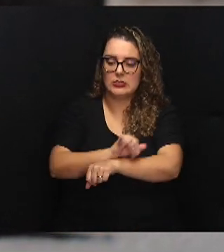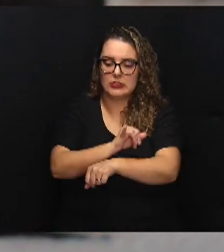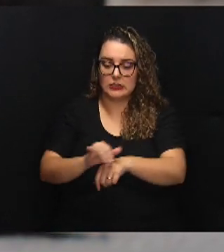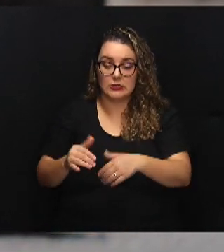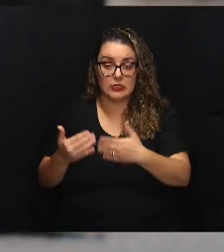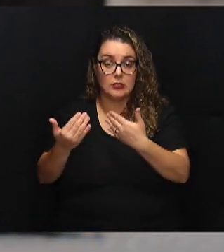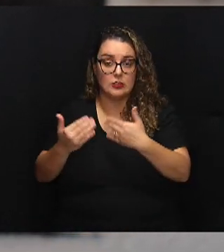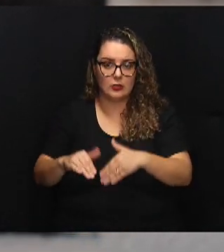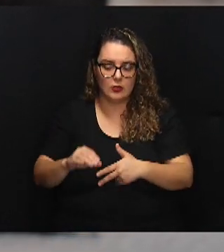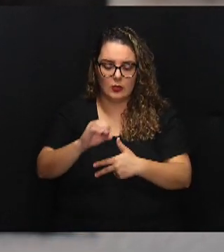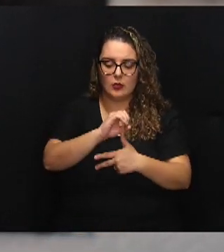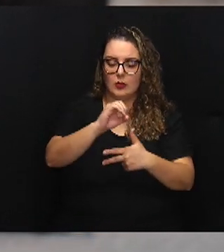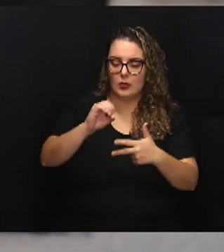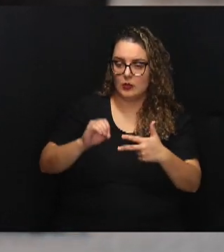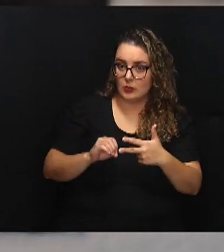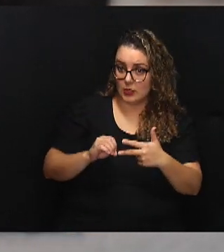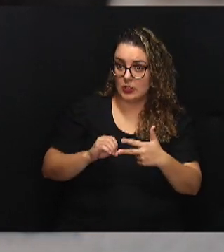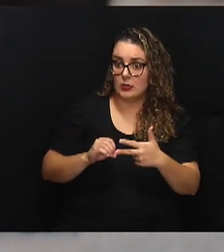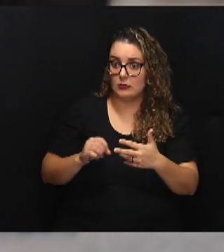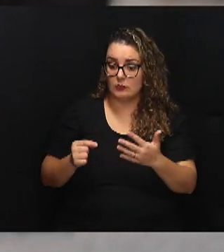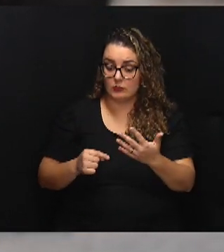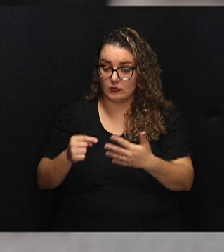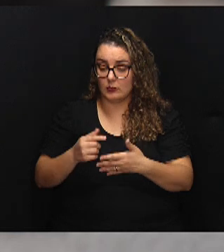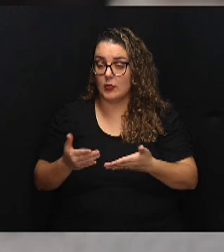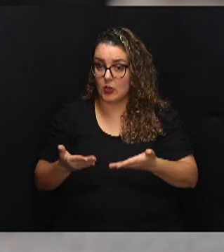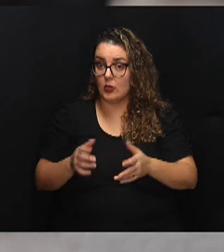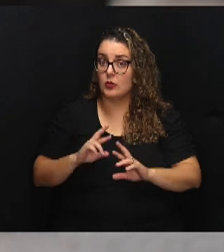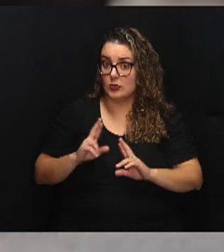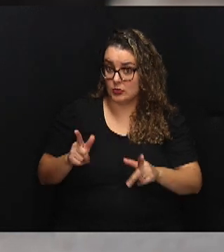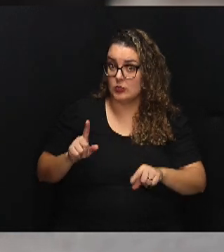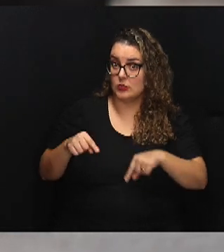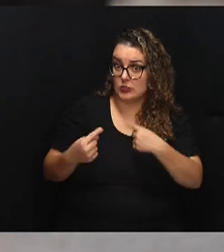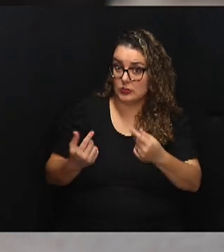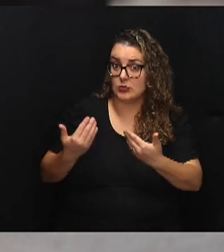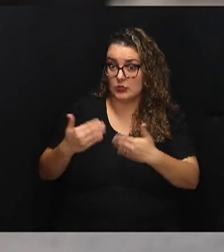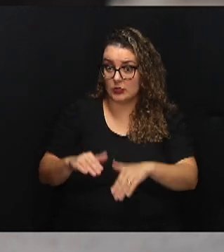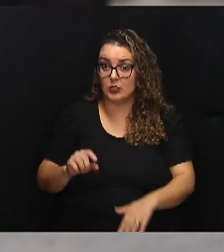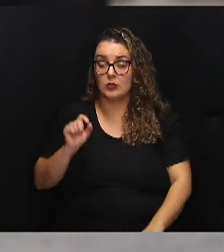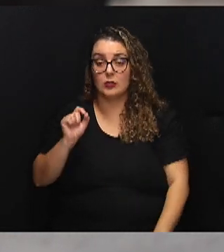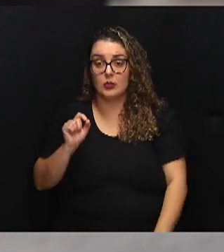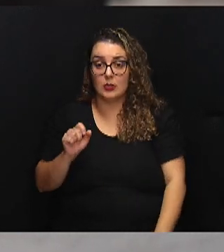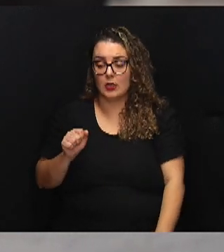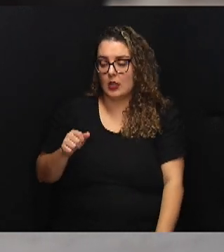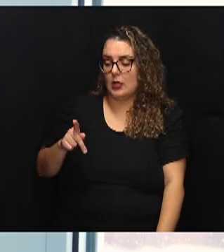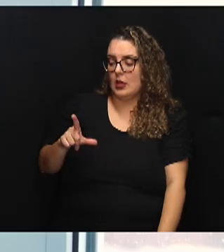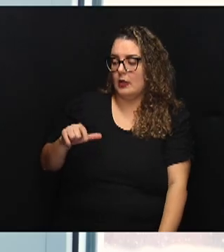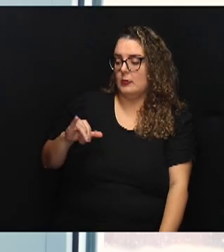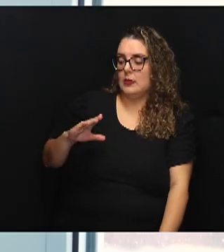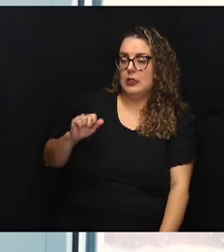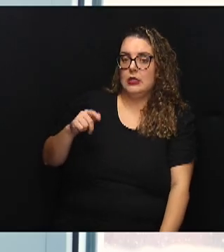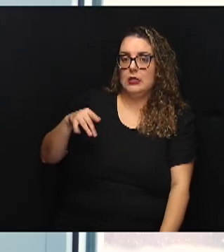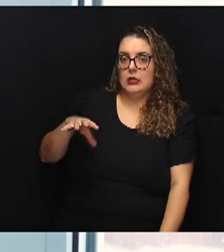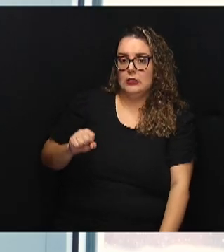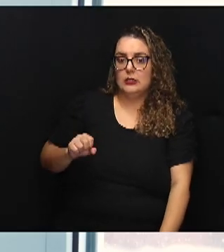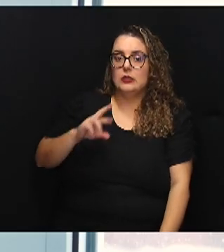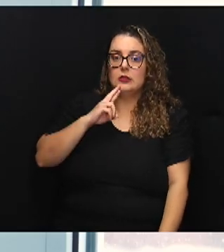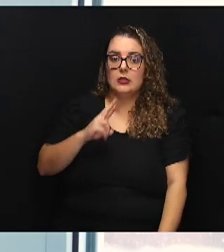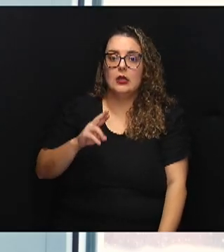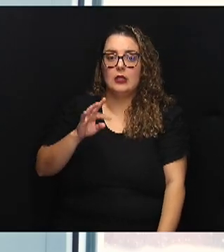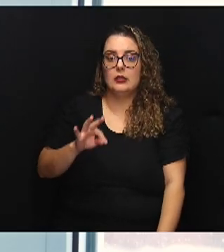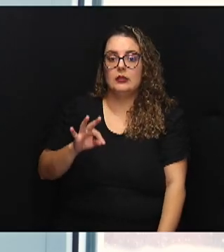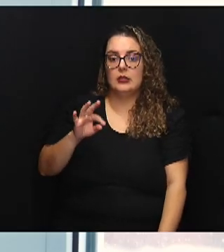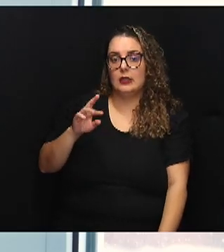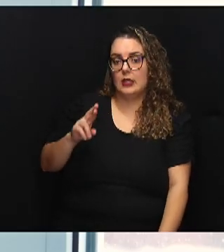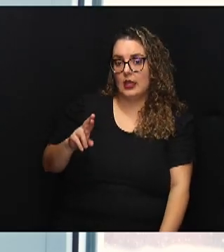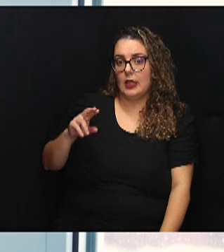o Enem traz sempre um ponto que o diferencia das demais, que é a aplicação da teoria de resposta ao item, que é a TRI, que a gente chama, ou TRI,